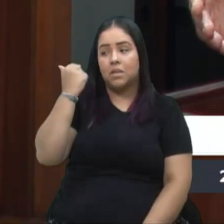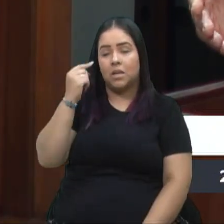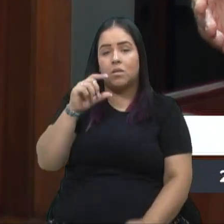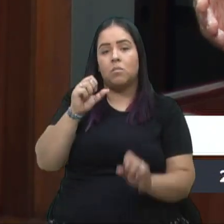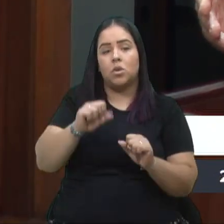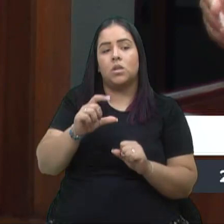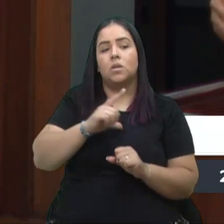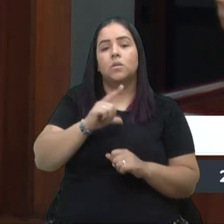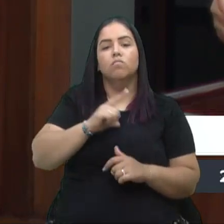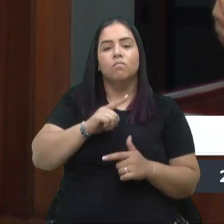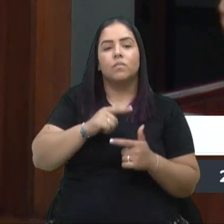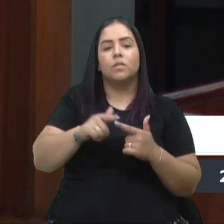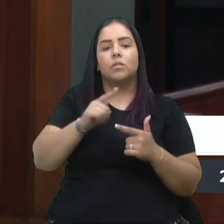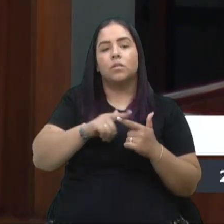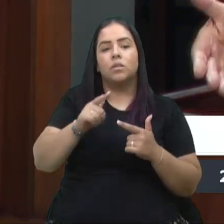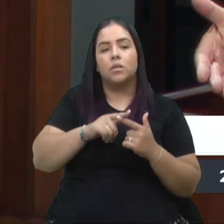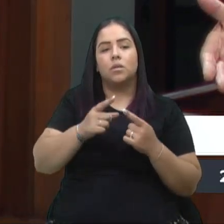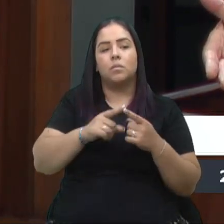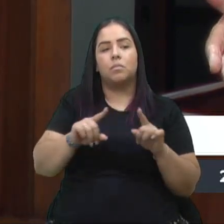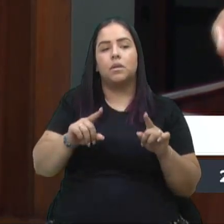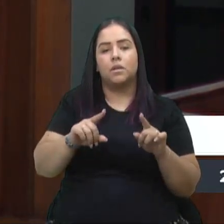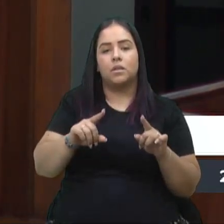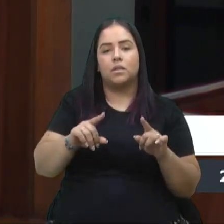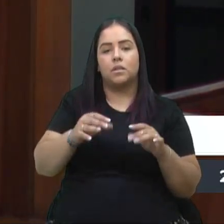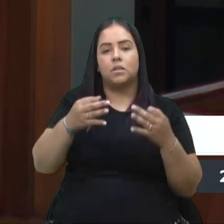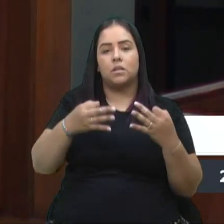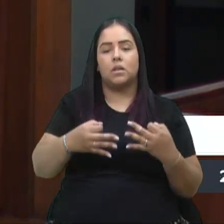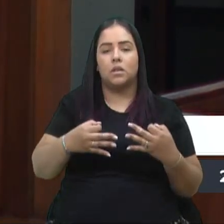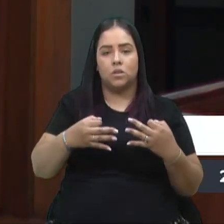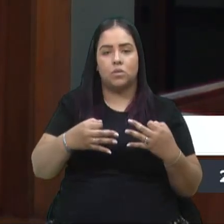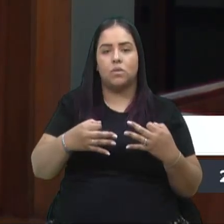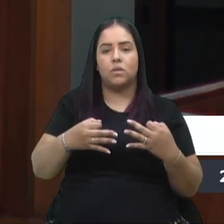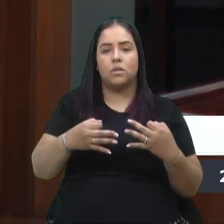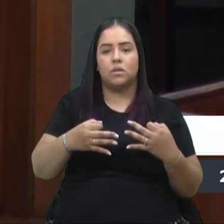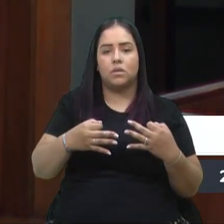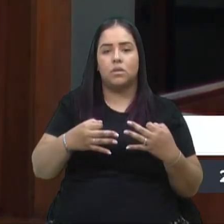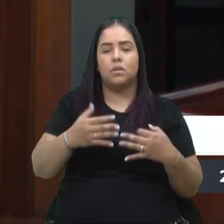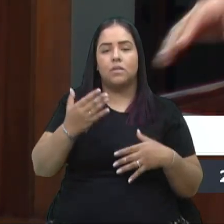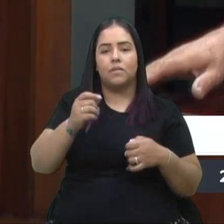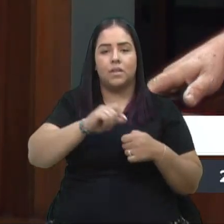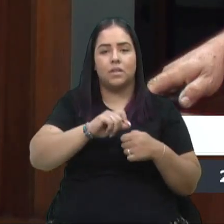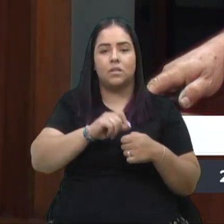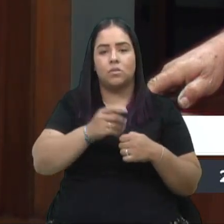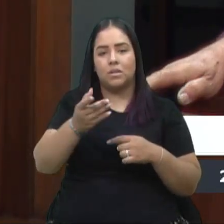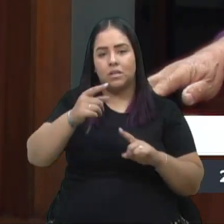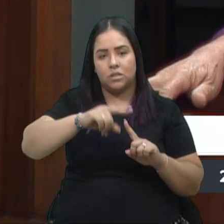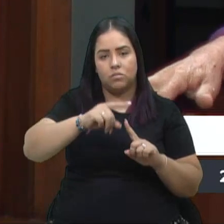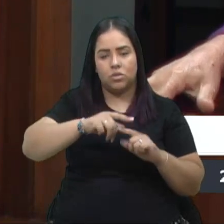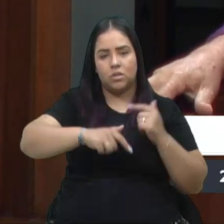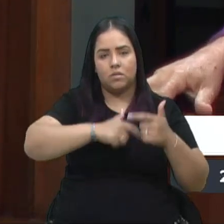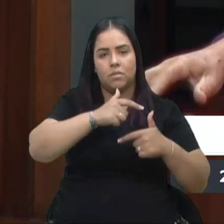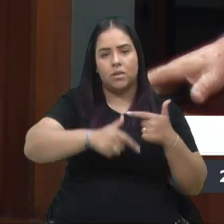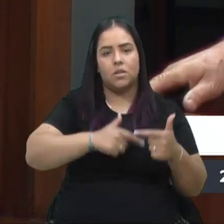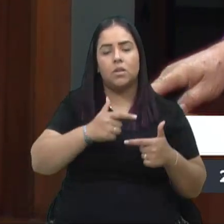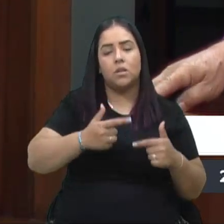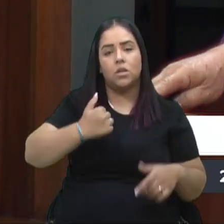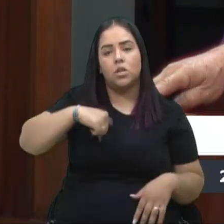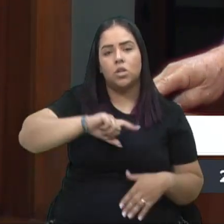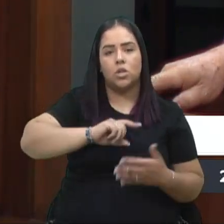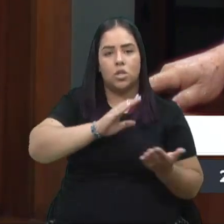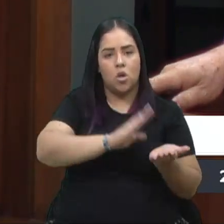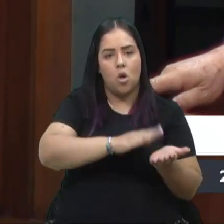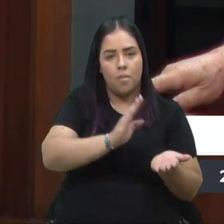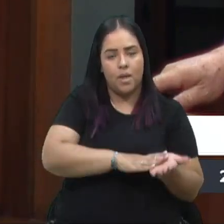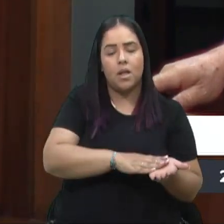esse tipo de problema mas eu tenho certeza que isso fazendo esse tipo de trabalho e nós se cobrando